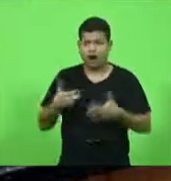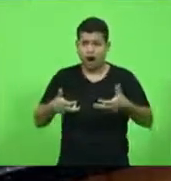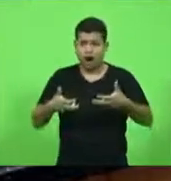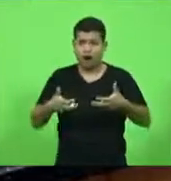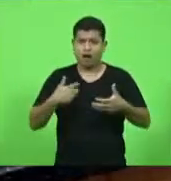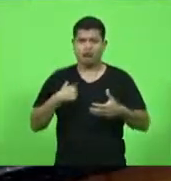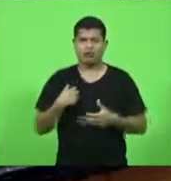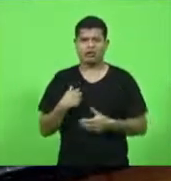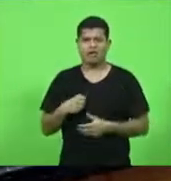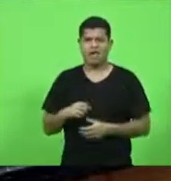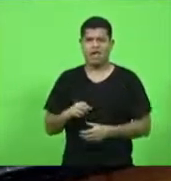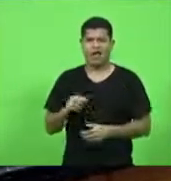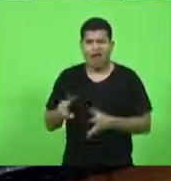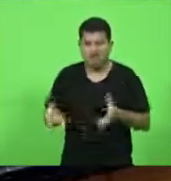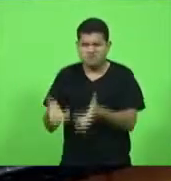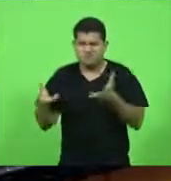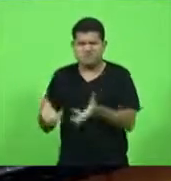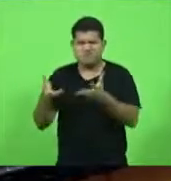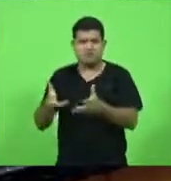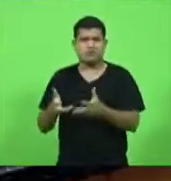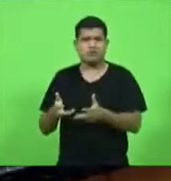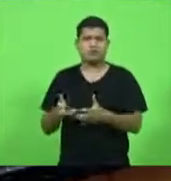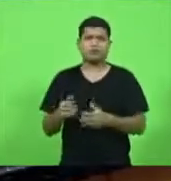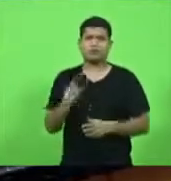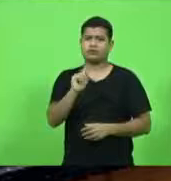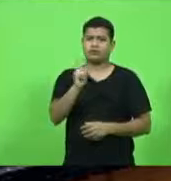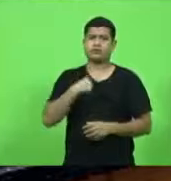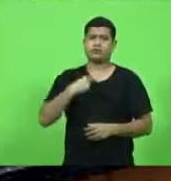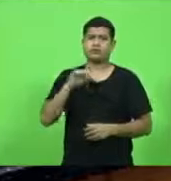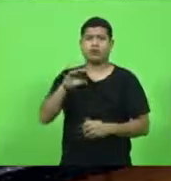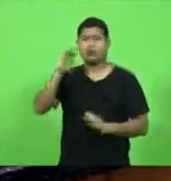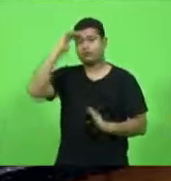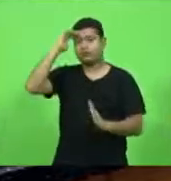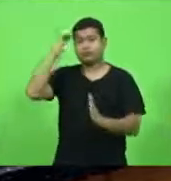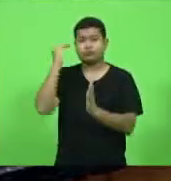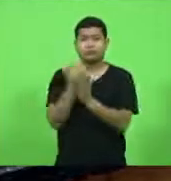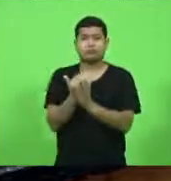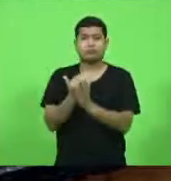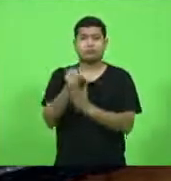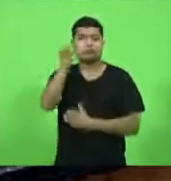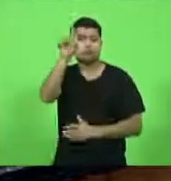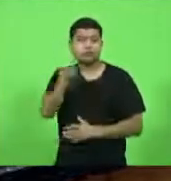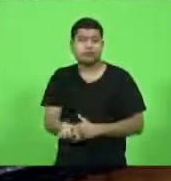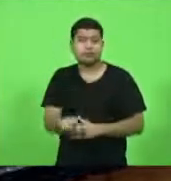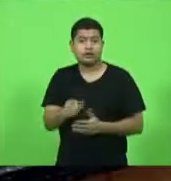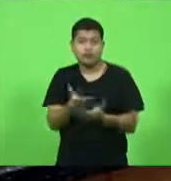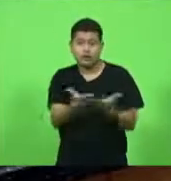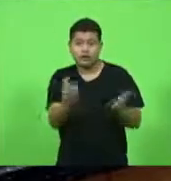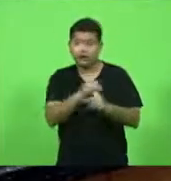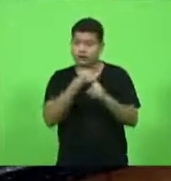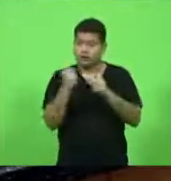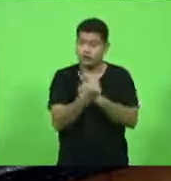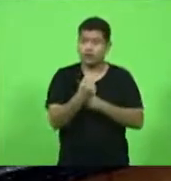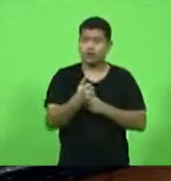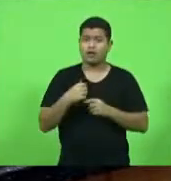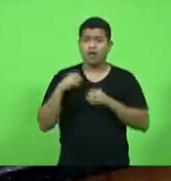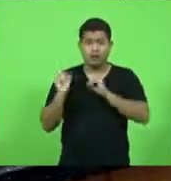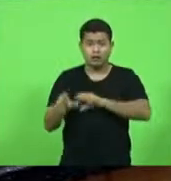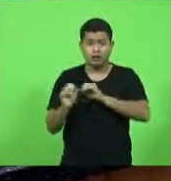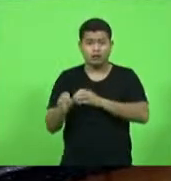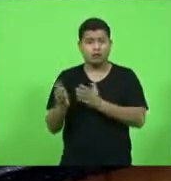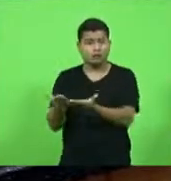em fazer uma coisa absurda, é simplesmente cumprir o direito do cidadão de educar o filho dele da forma que ele achar melhor.